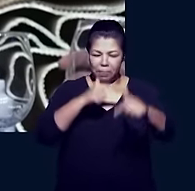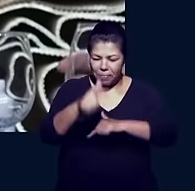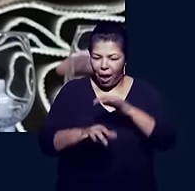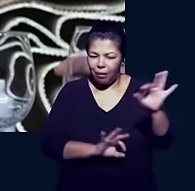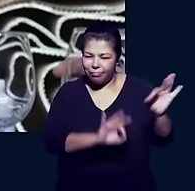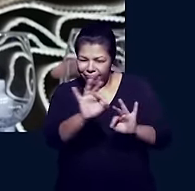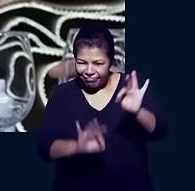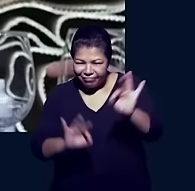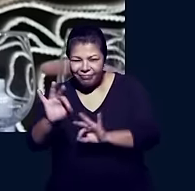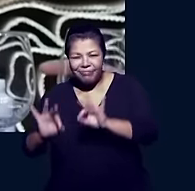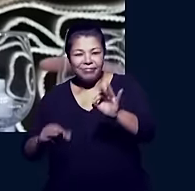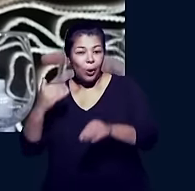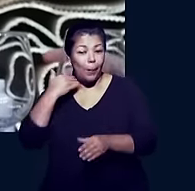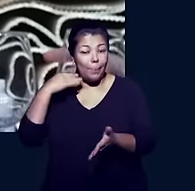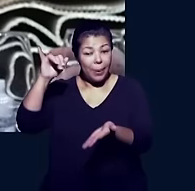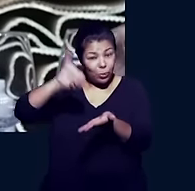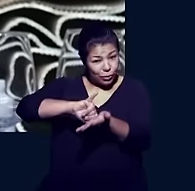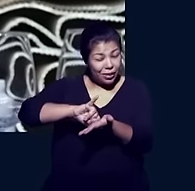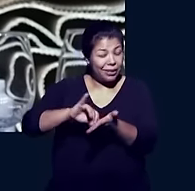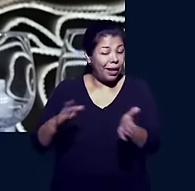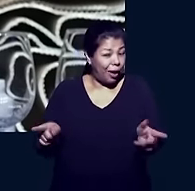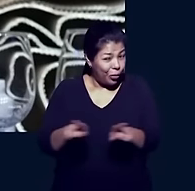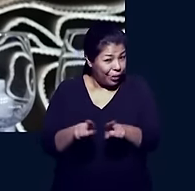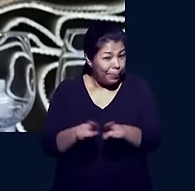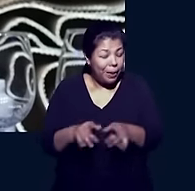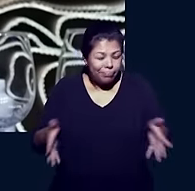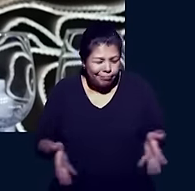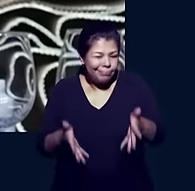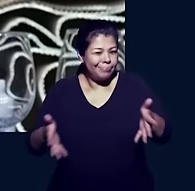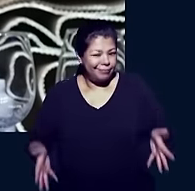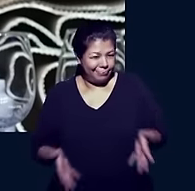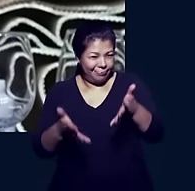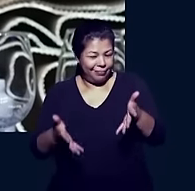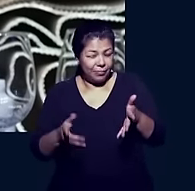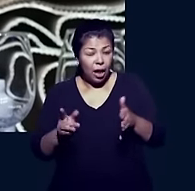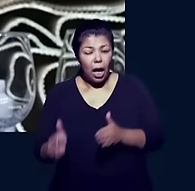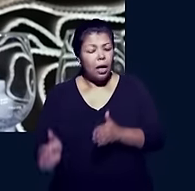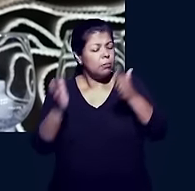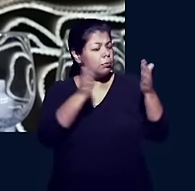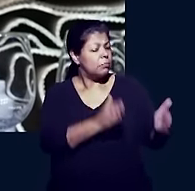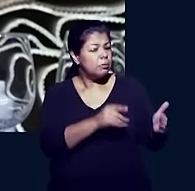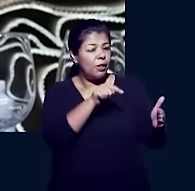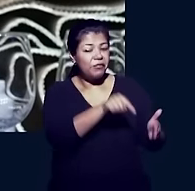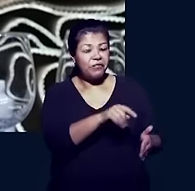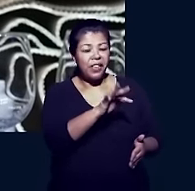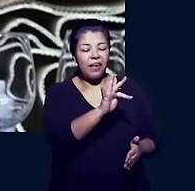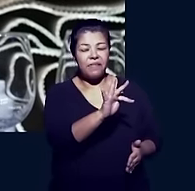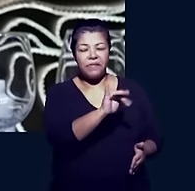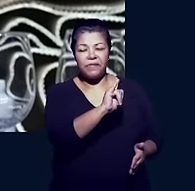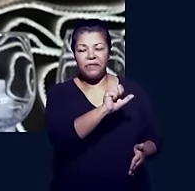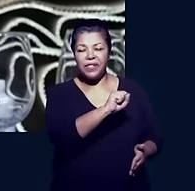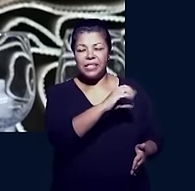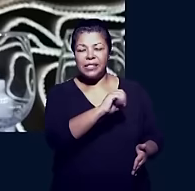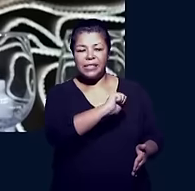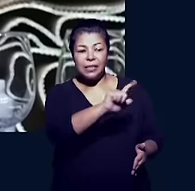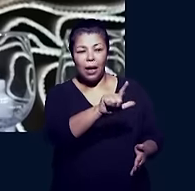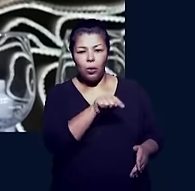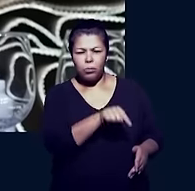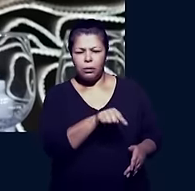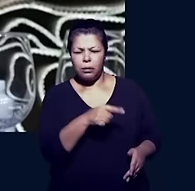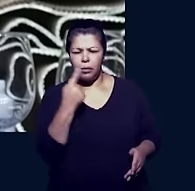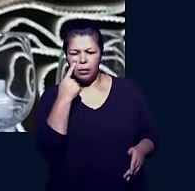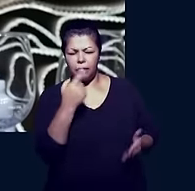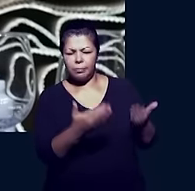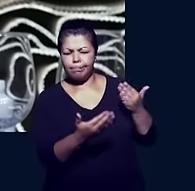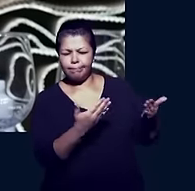Central né a coisa tava relativamente bem aí você vai pra parte fiscal e a parte fiscal eu pari óleo e eu eu enfim